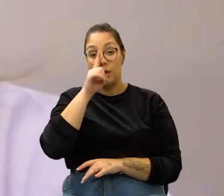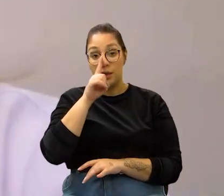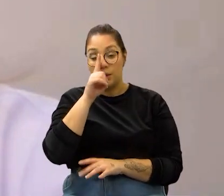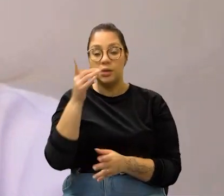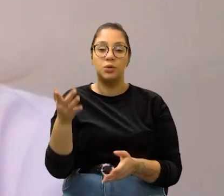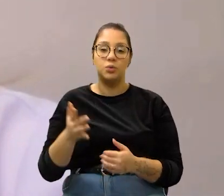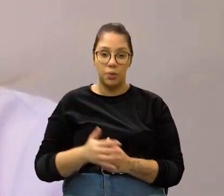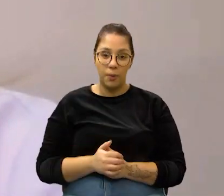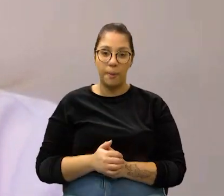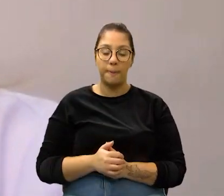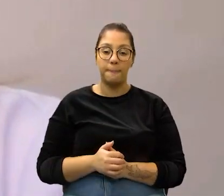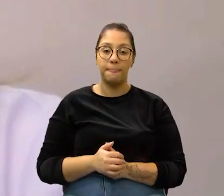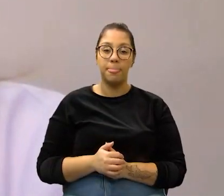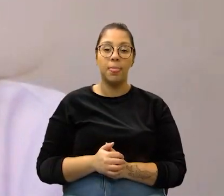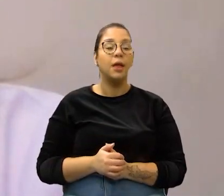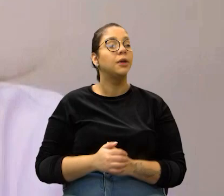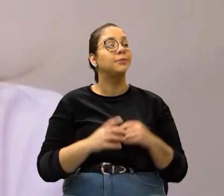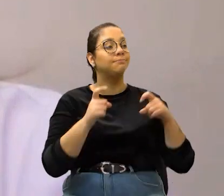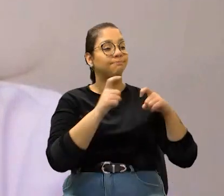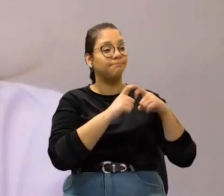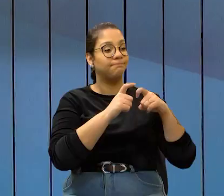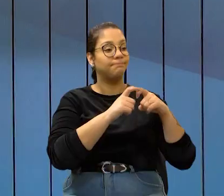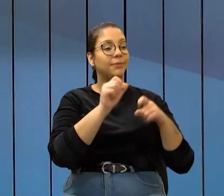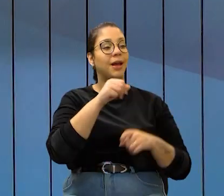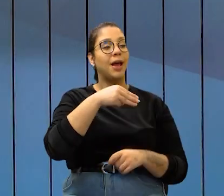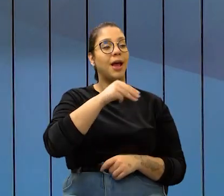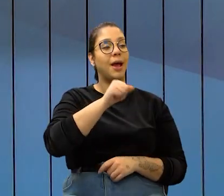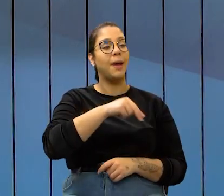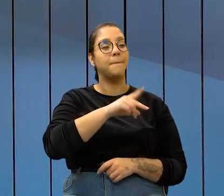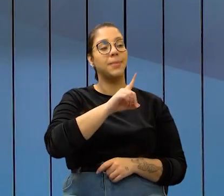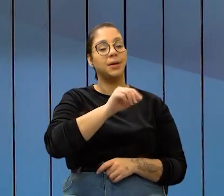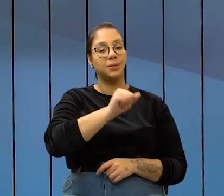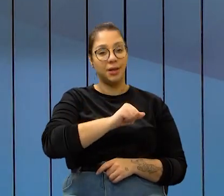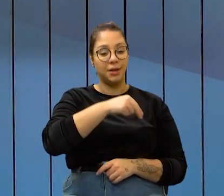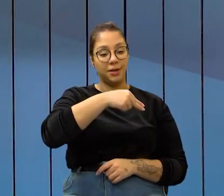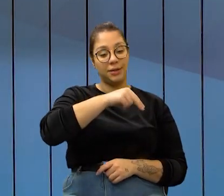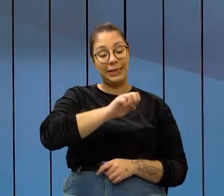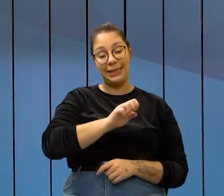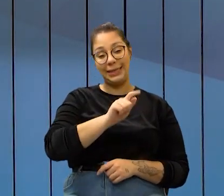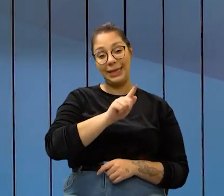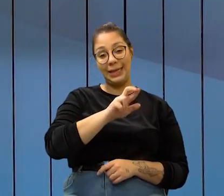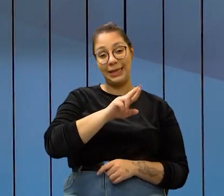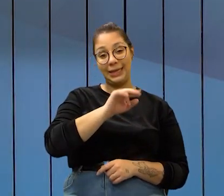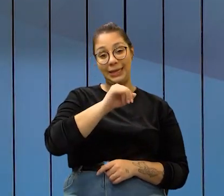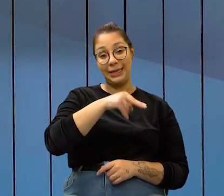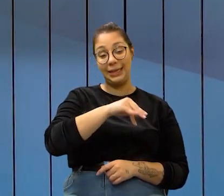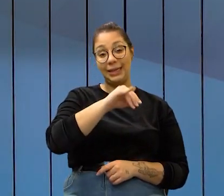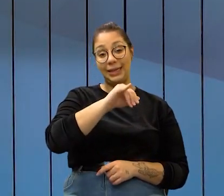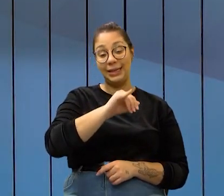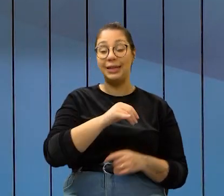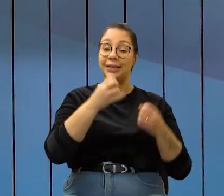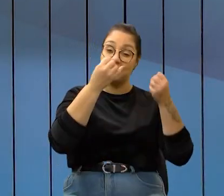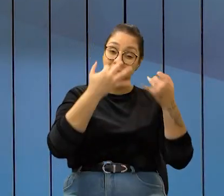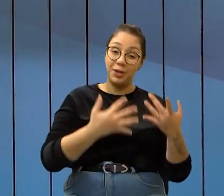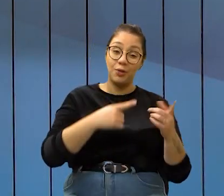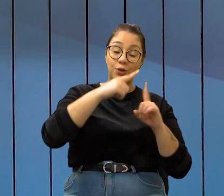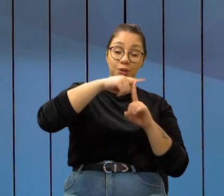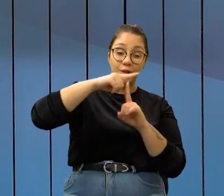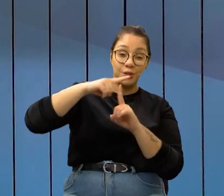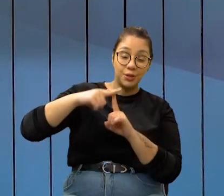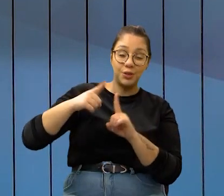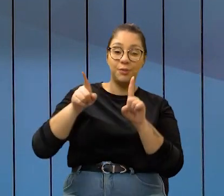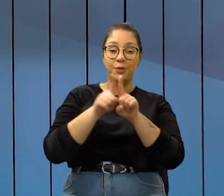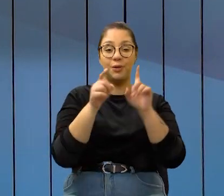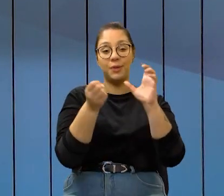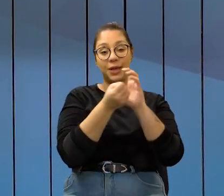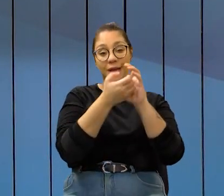né, de você ter. Doutora Amanda Negrini, a gente falou sobre os tipos,